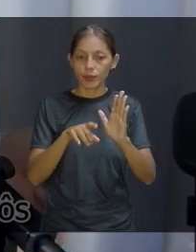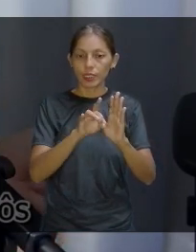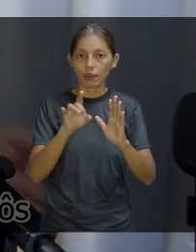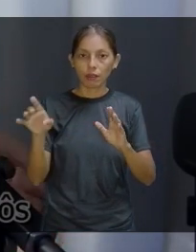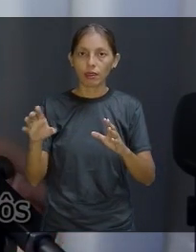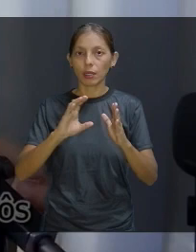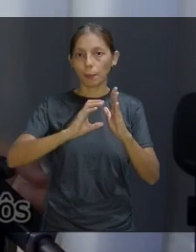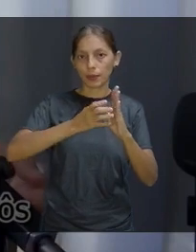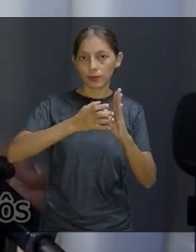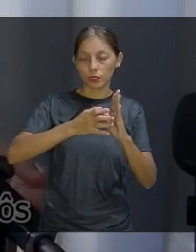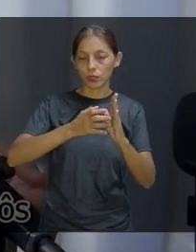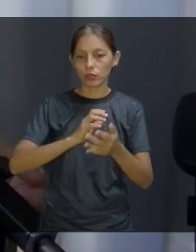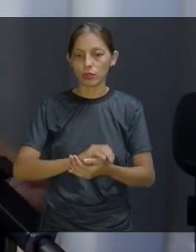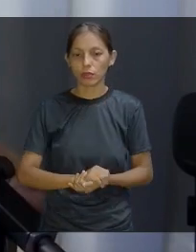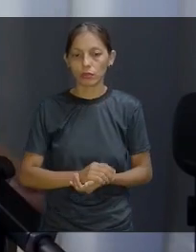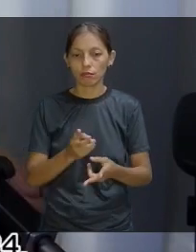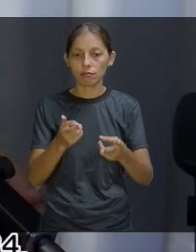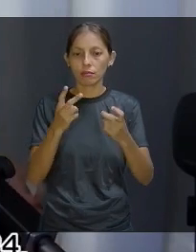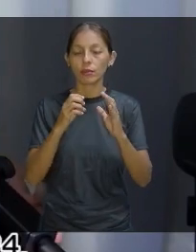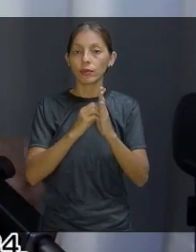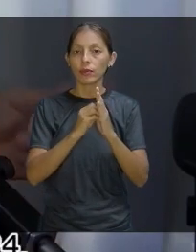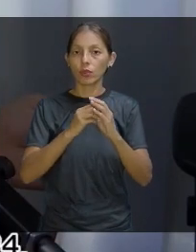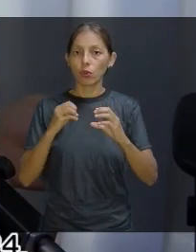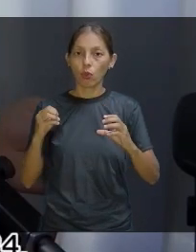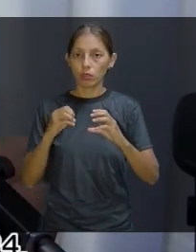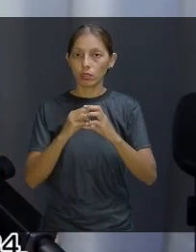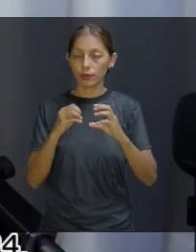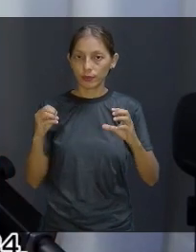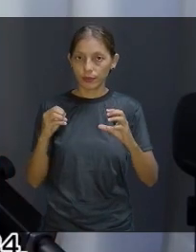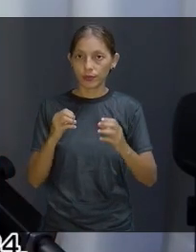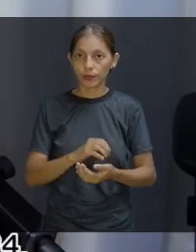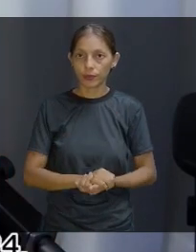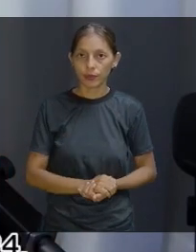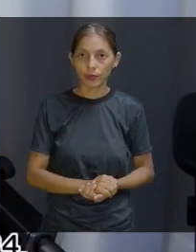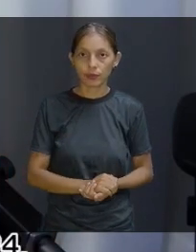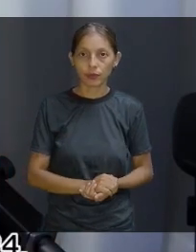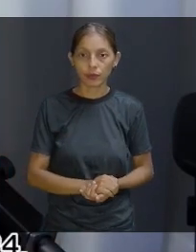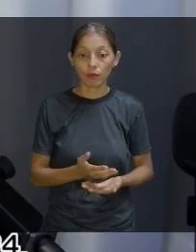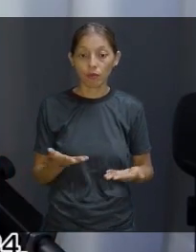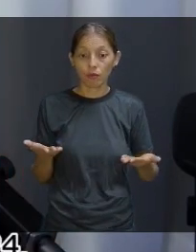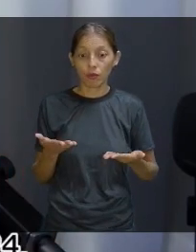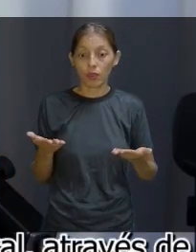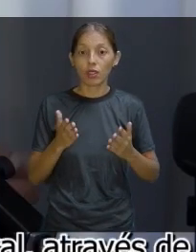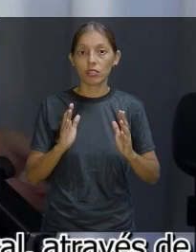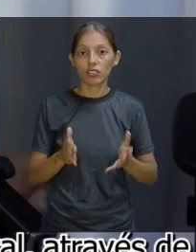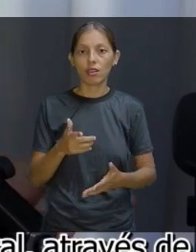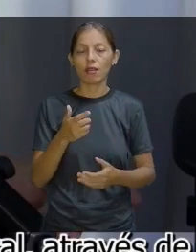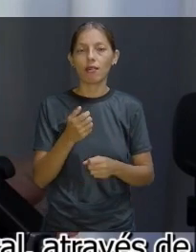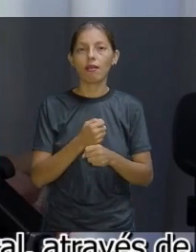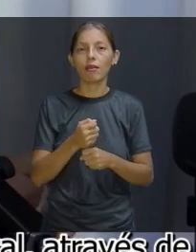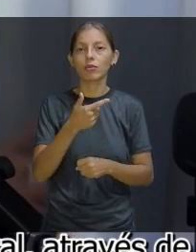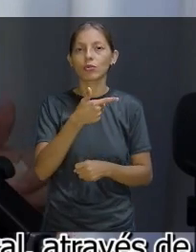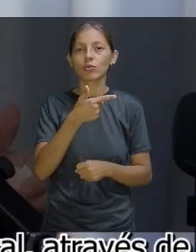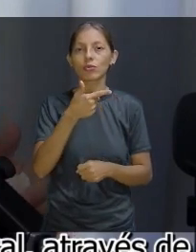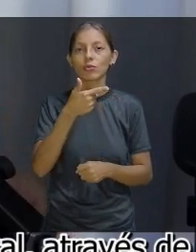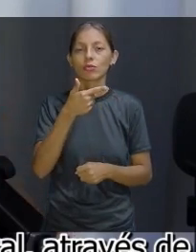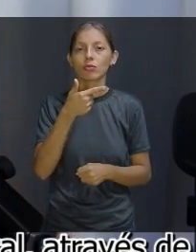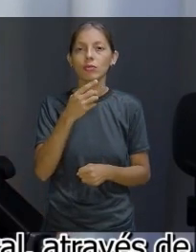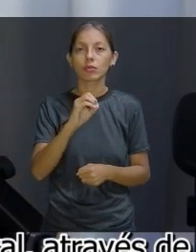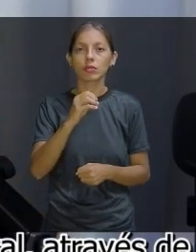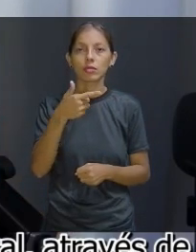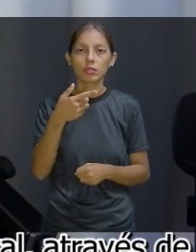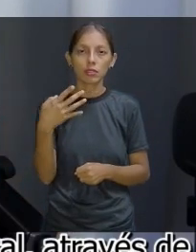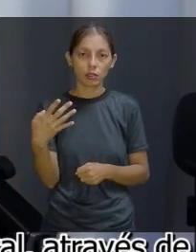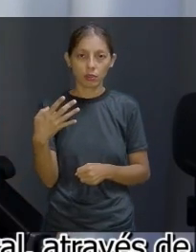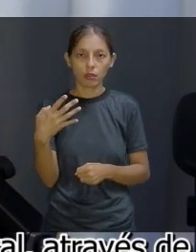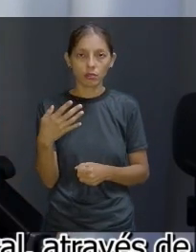políticos a observância da cota. E nós acabamos daqui de 2006, estamos em 2024, e agora, no final do ano passado,